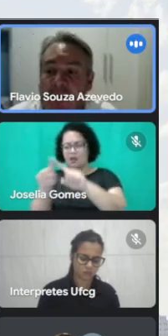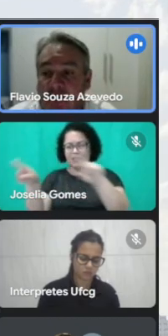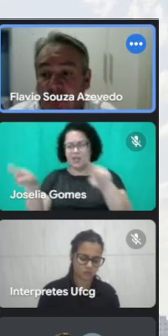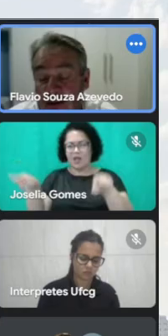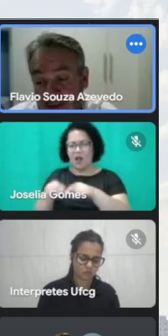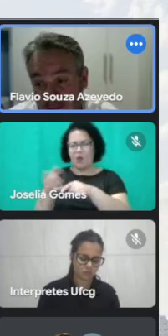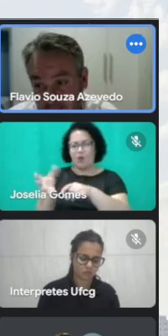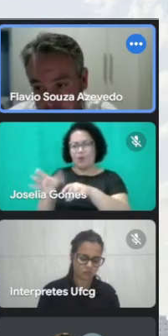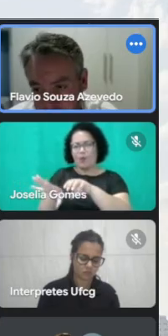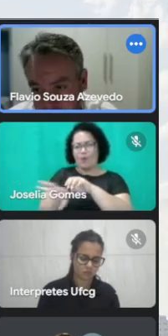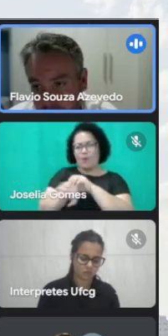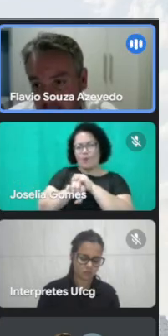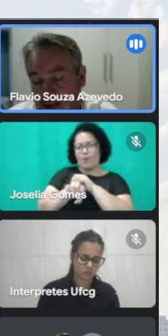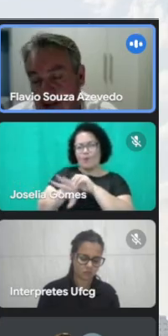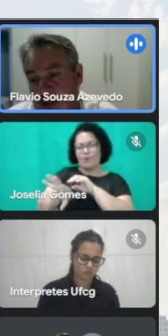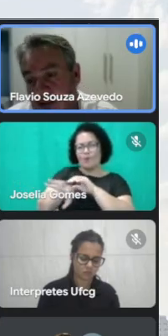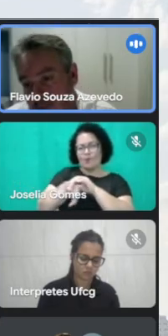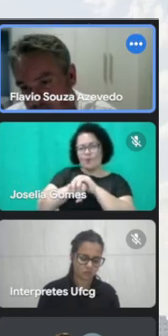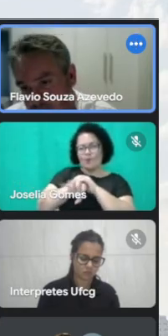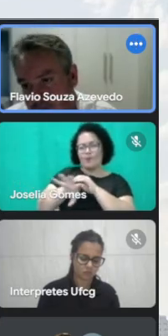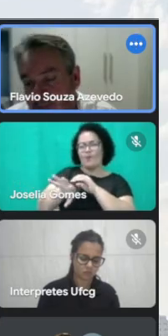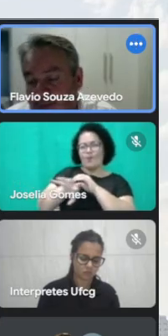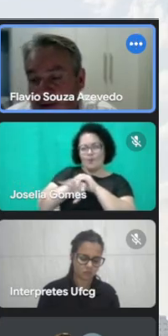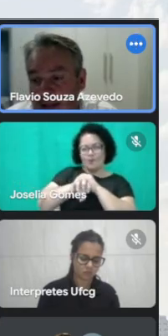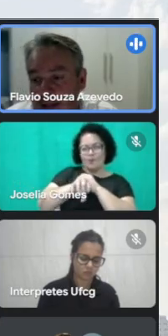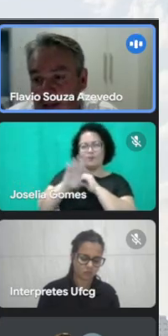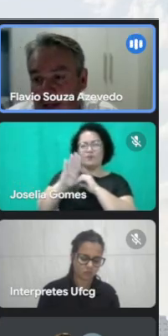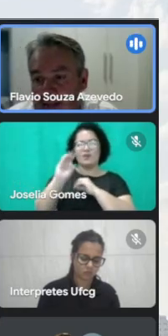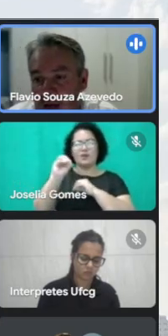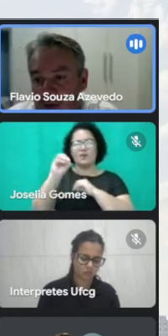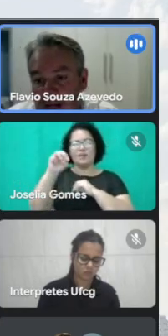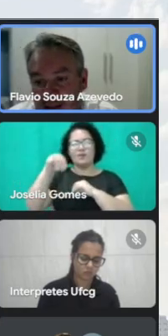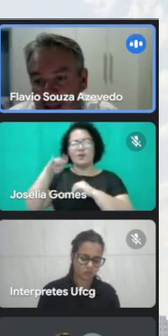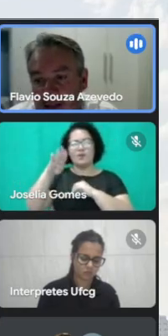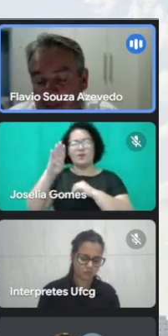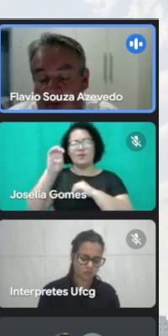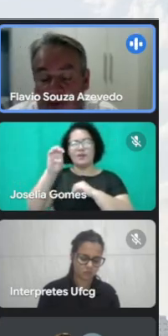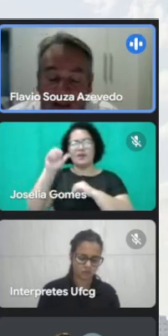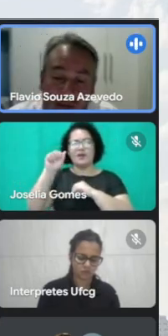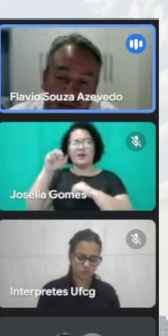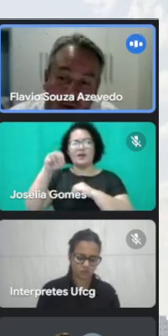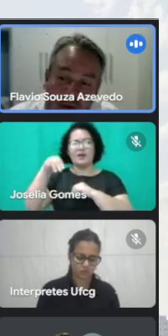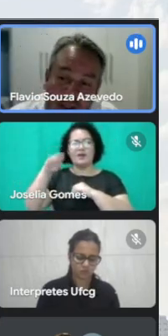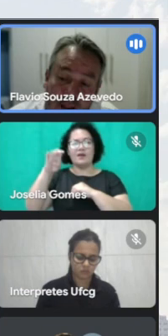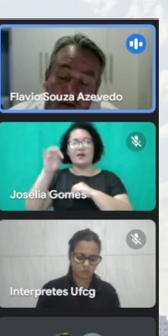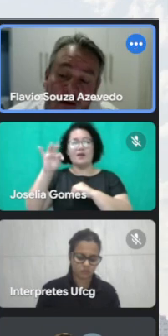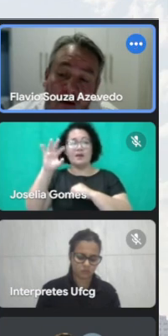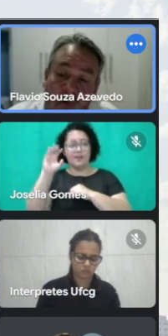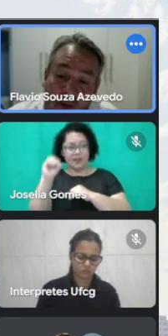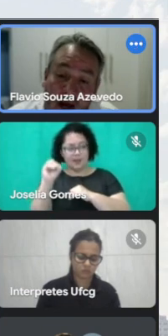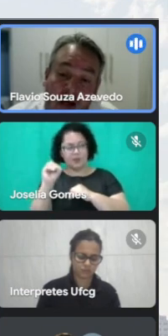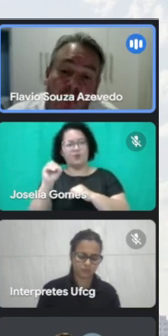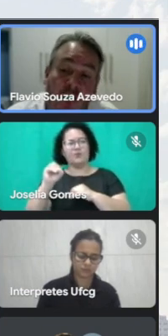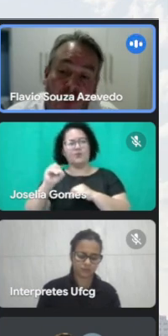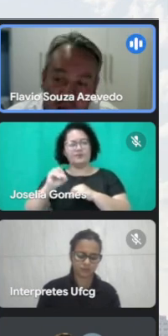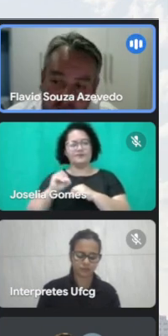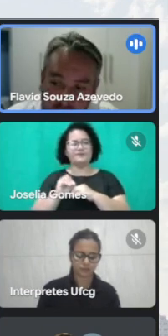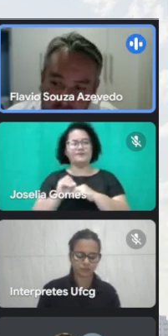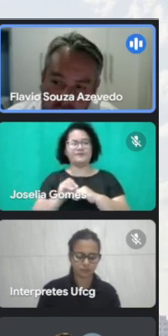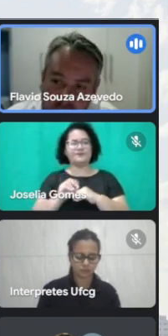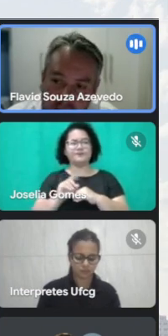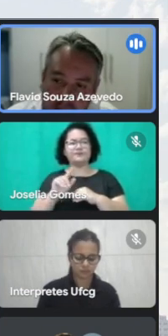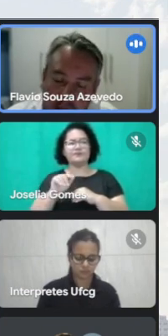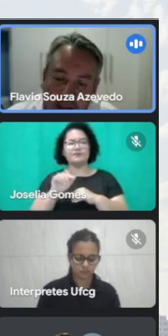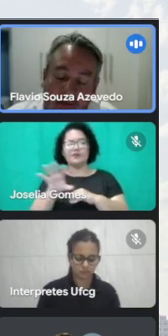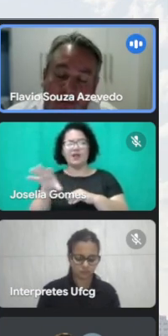reservatório para retornar essa água tratada, depois de passar pelos processos, para o Riacho